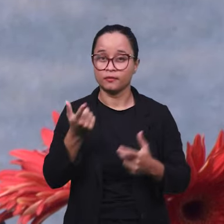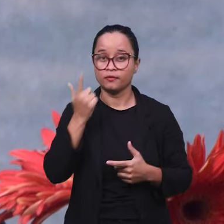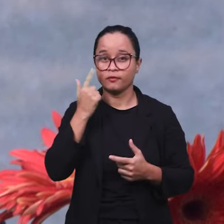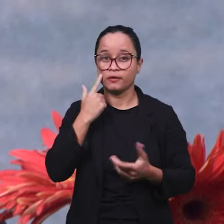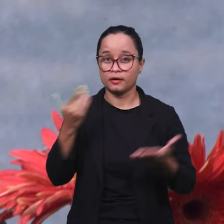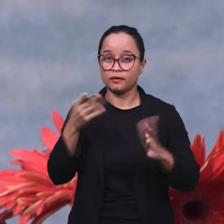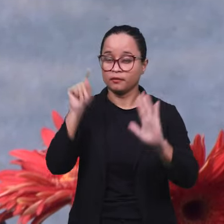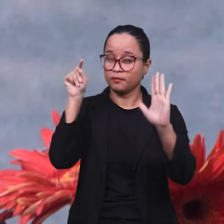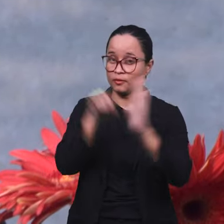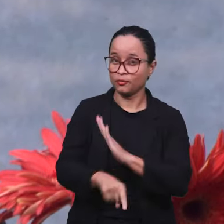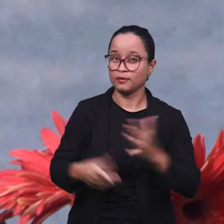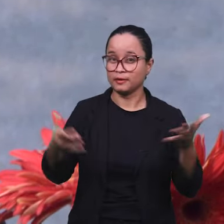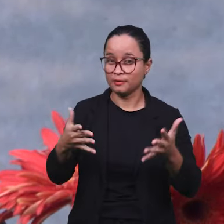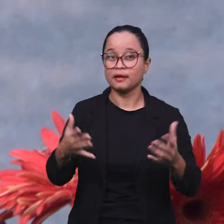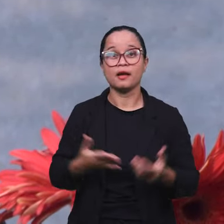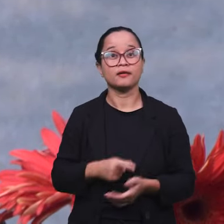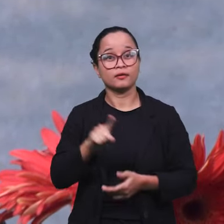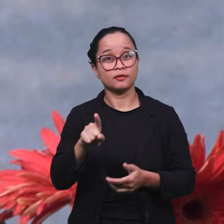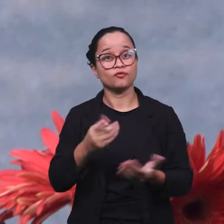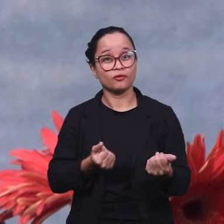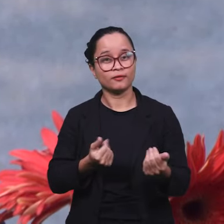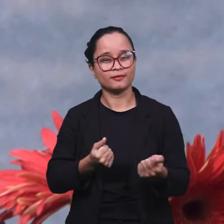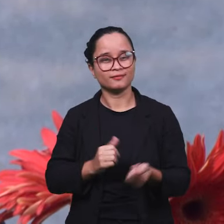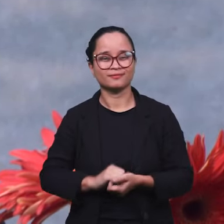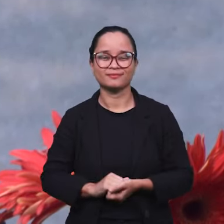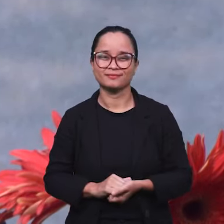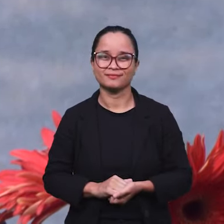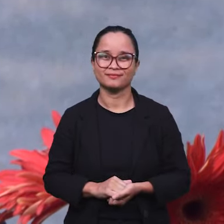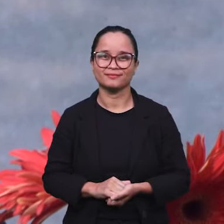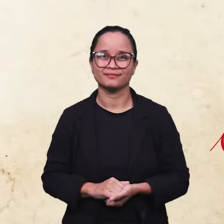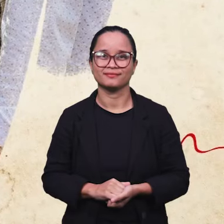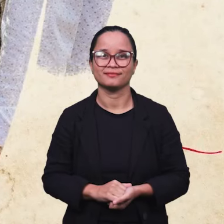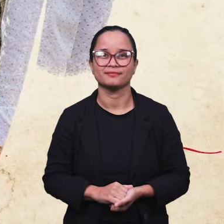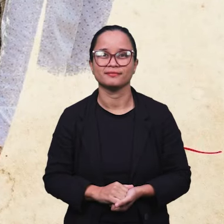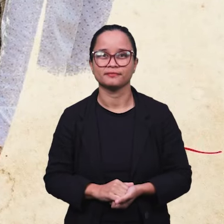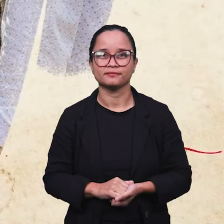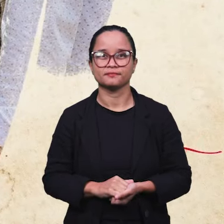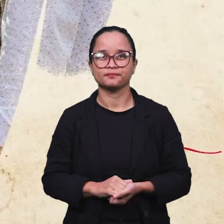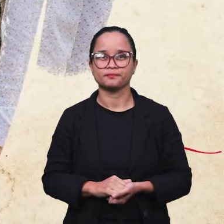Unidos. Vamos então ouvir a pergunta da Valentina. Fala, jovem!